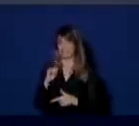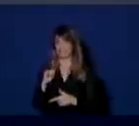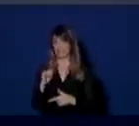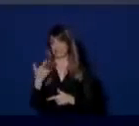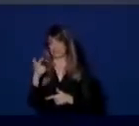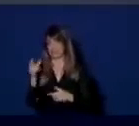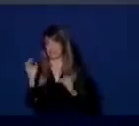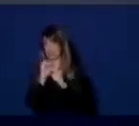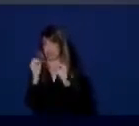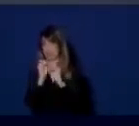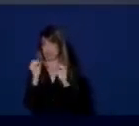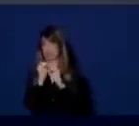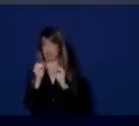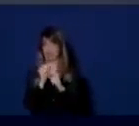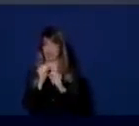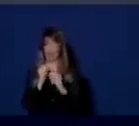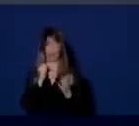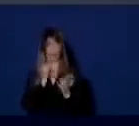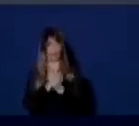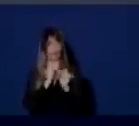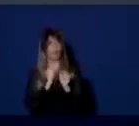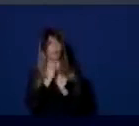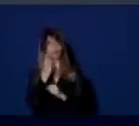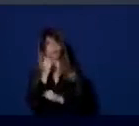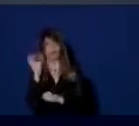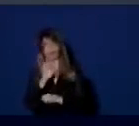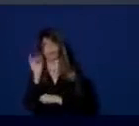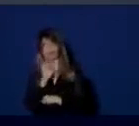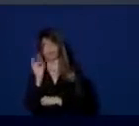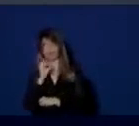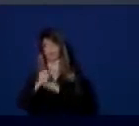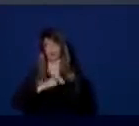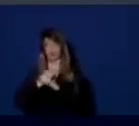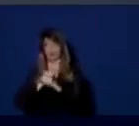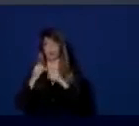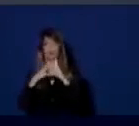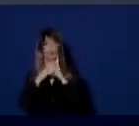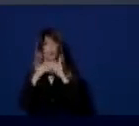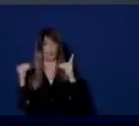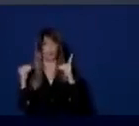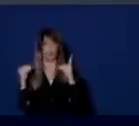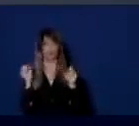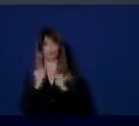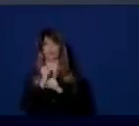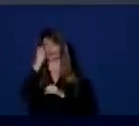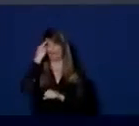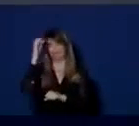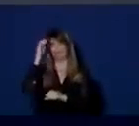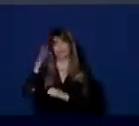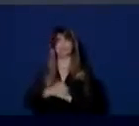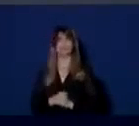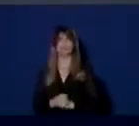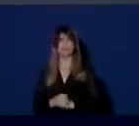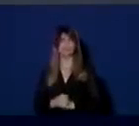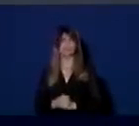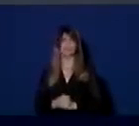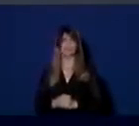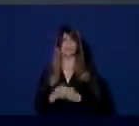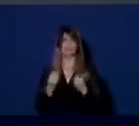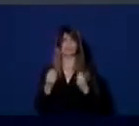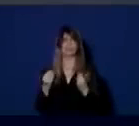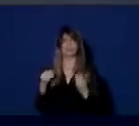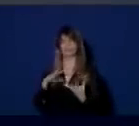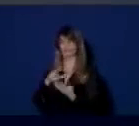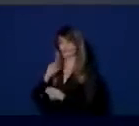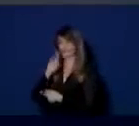valer nada, você podia comprar ele até outro dia a 10% ao ano em dólar. Gente, para pensar o que era isso. Bom, olha o mundo que o Rogério